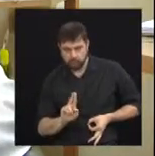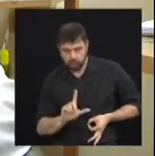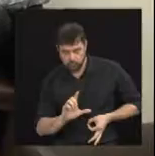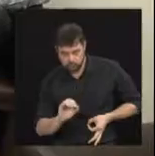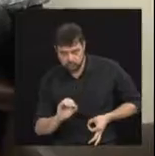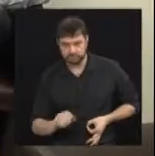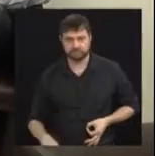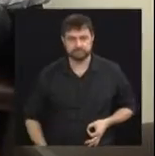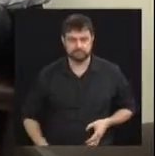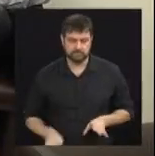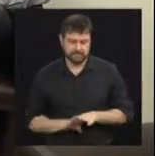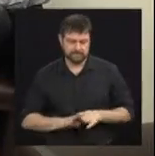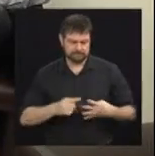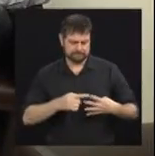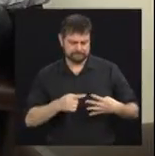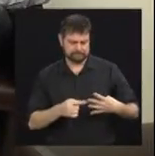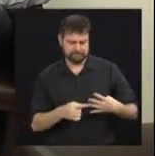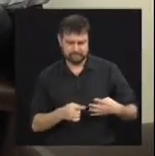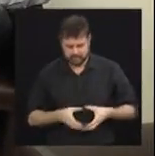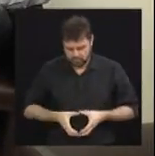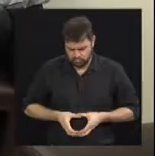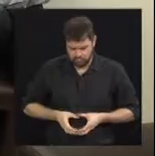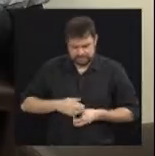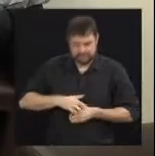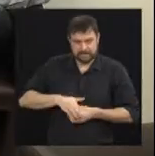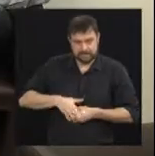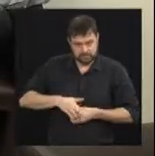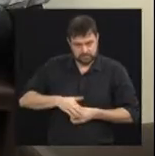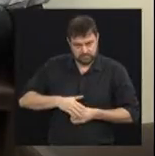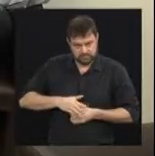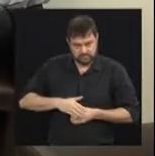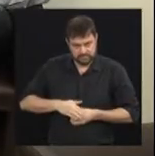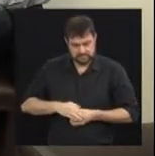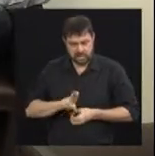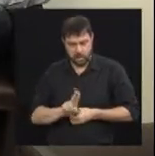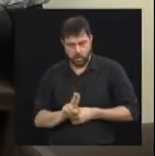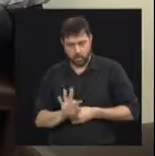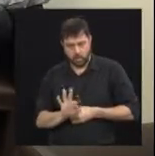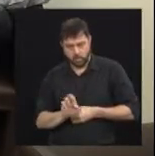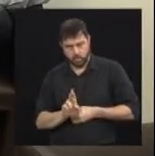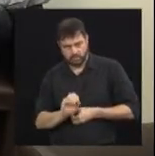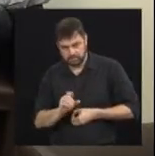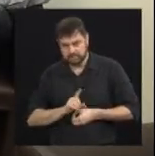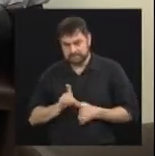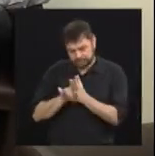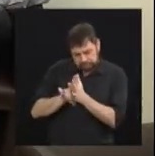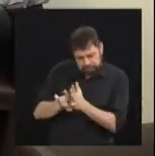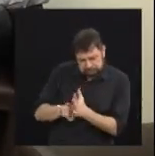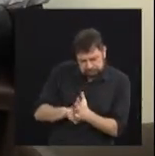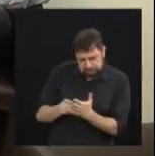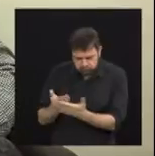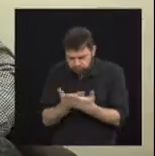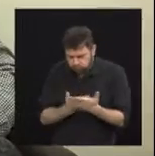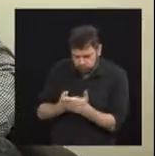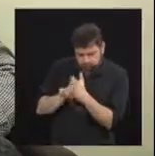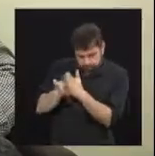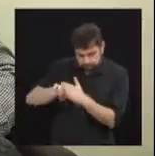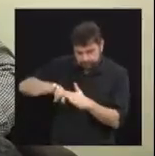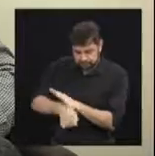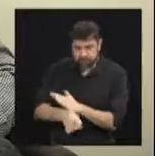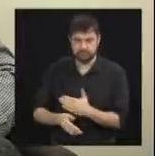ovariana, outros fatores como a endometriose. Por isso que é necessária a investigação completa. E não adianta